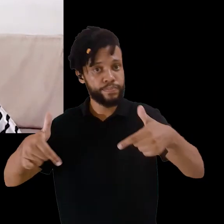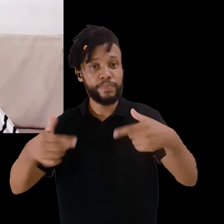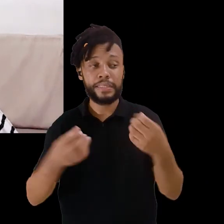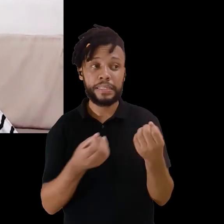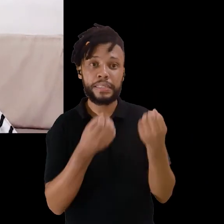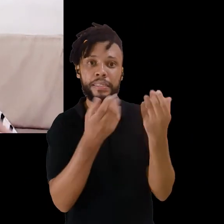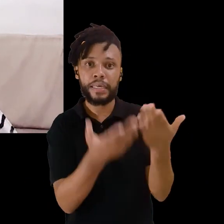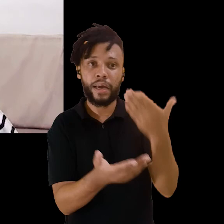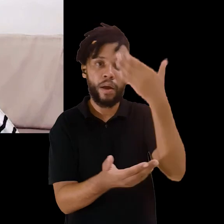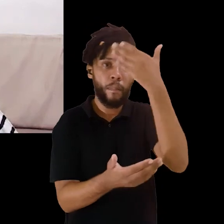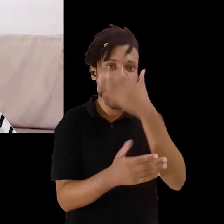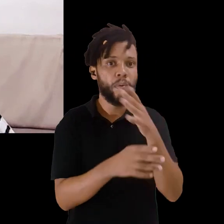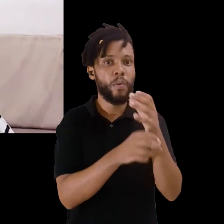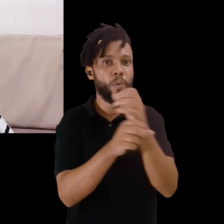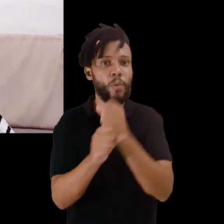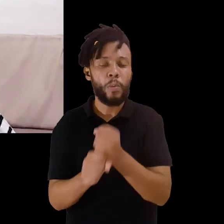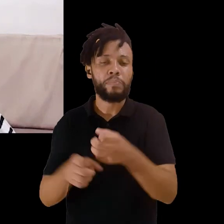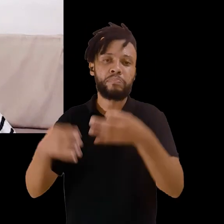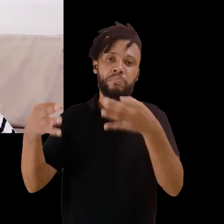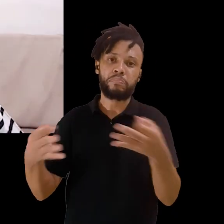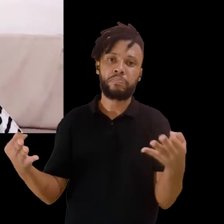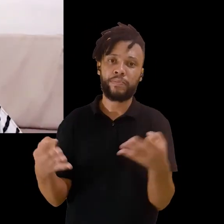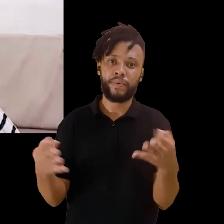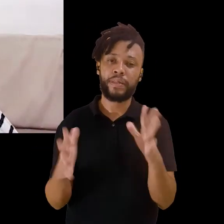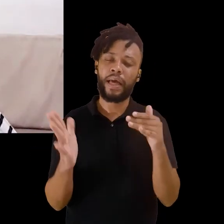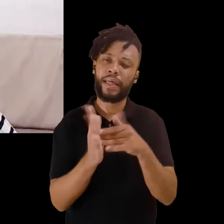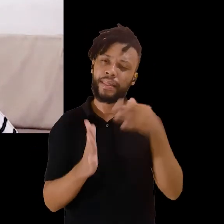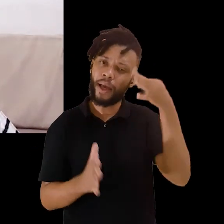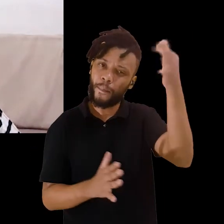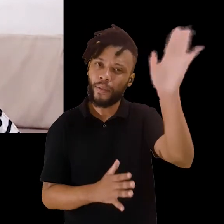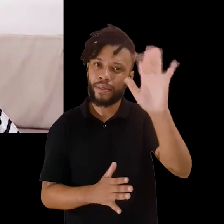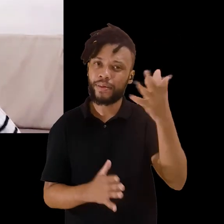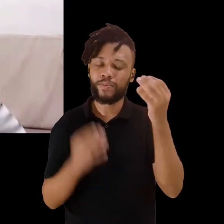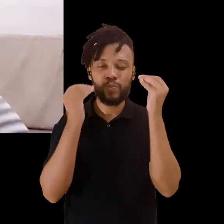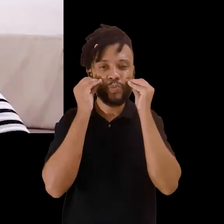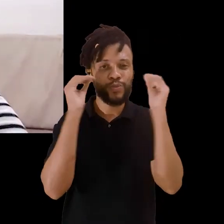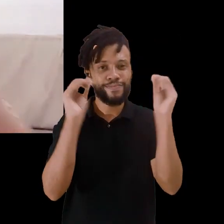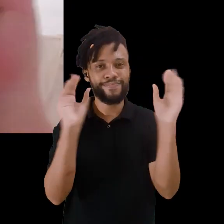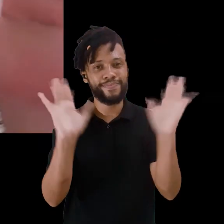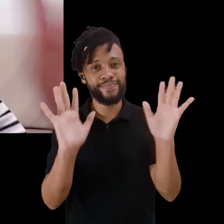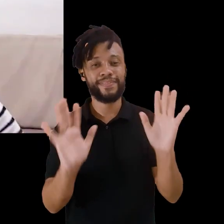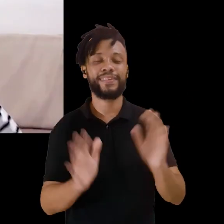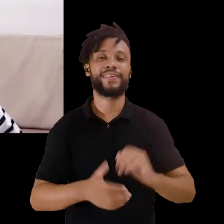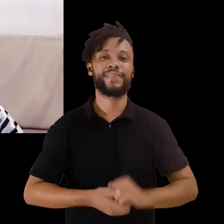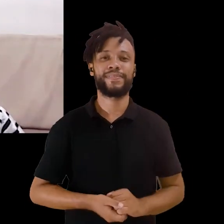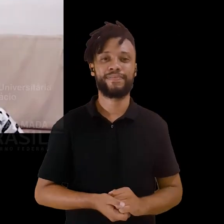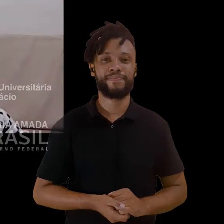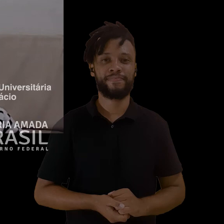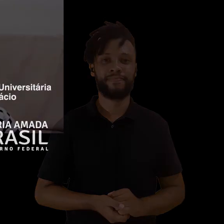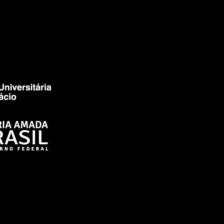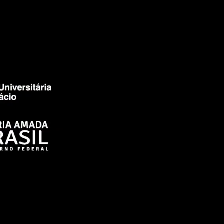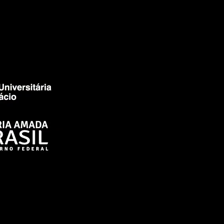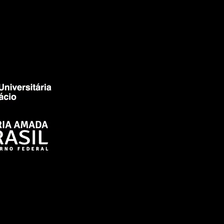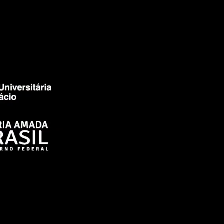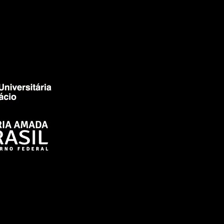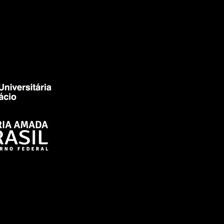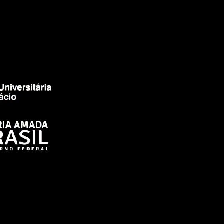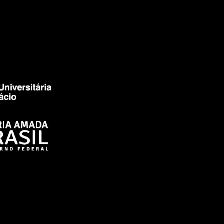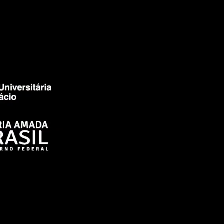e entregar uma bonita prestação de contas. Então até a próxima aula. Beijo, tchau!